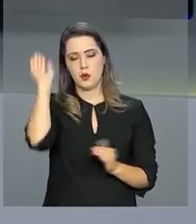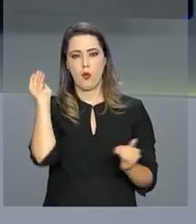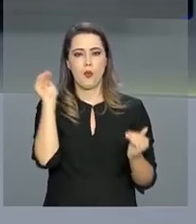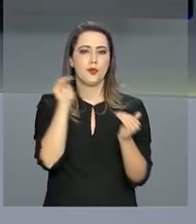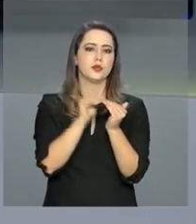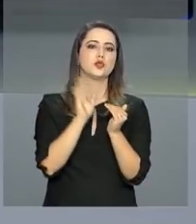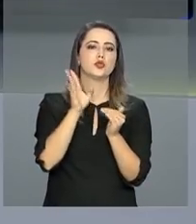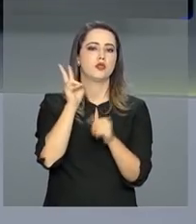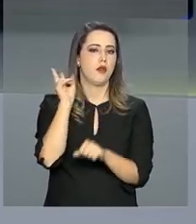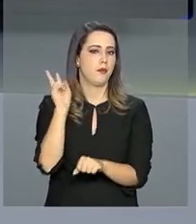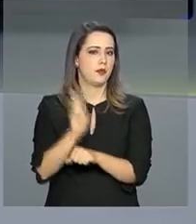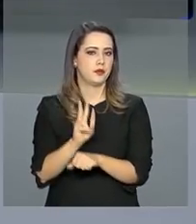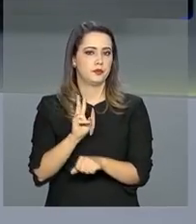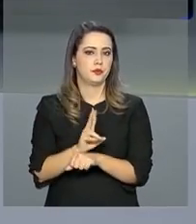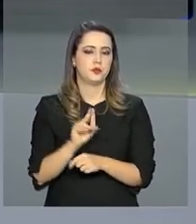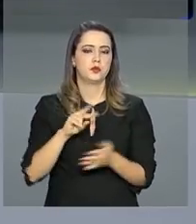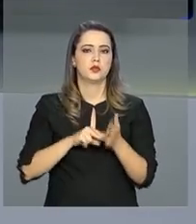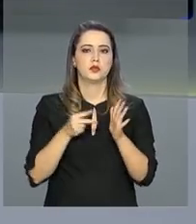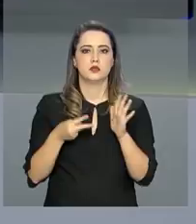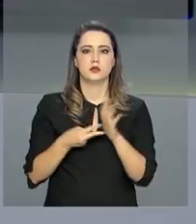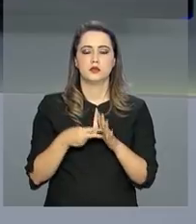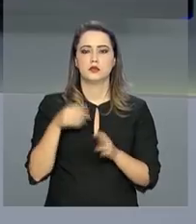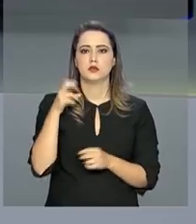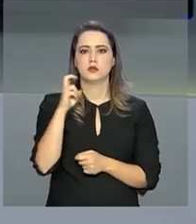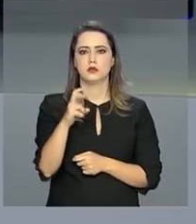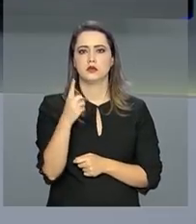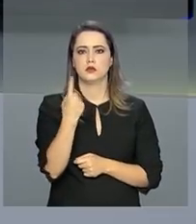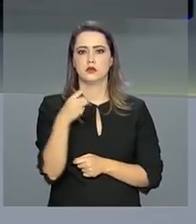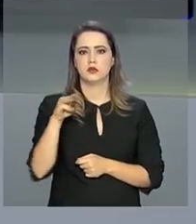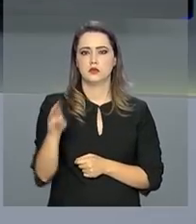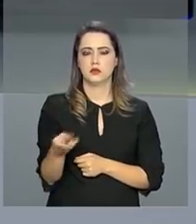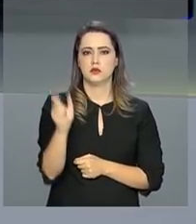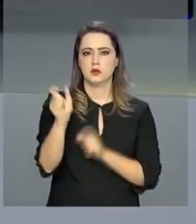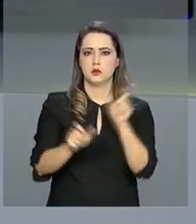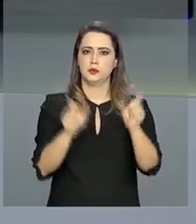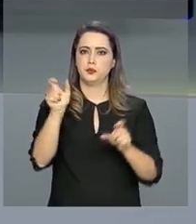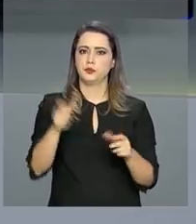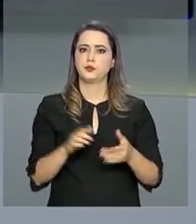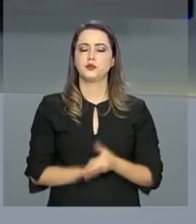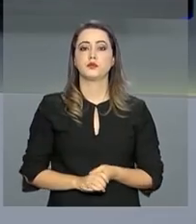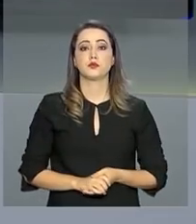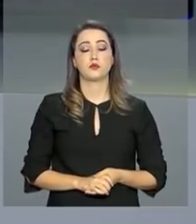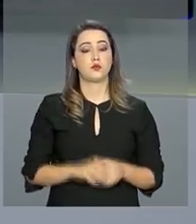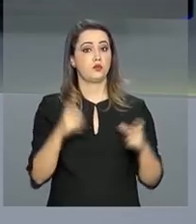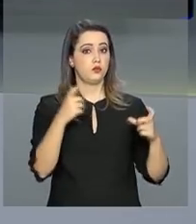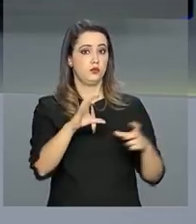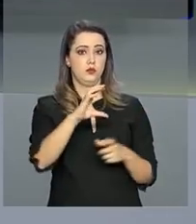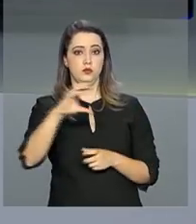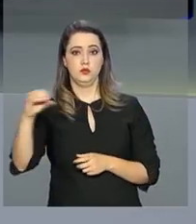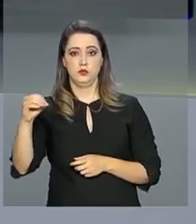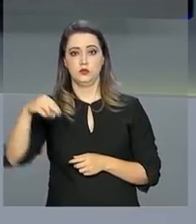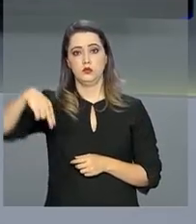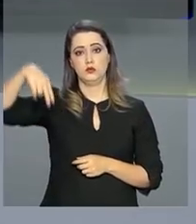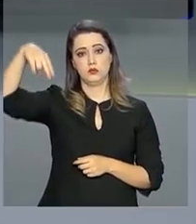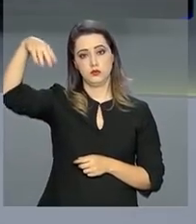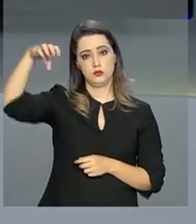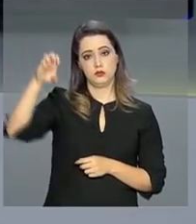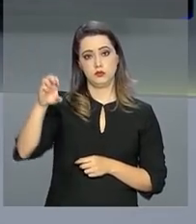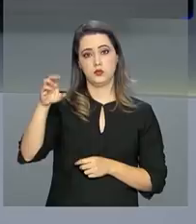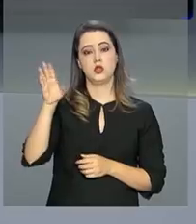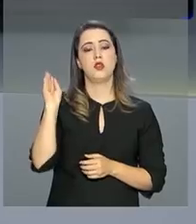protegida contra a doença o que representa 51 milhões e 400 mil pessoas as regiões centro oeste e nordeste